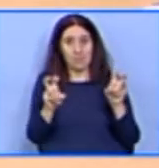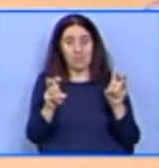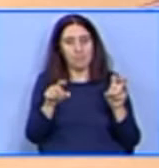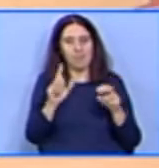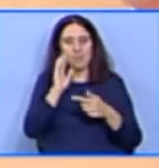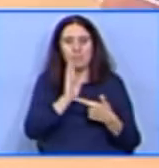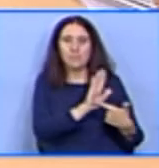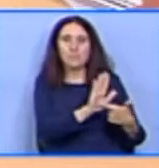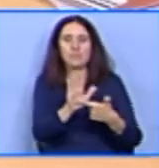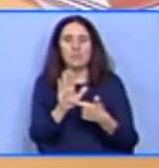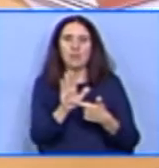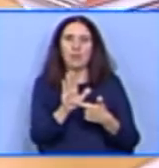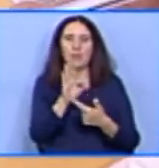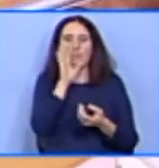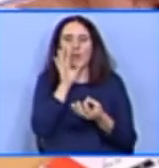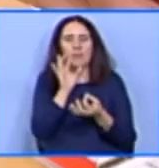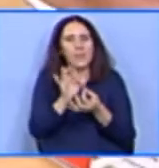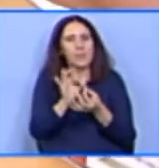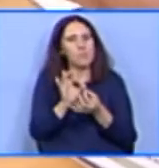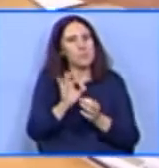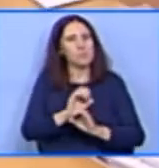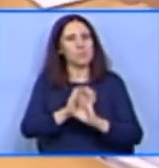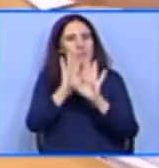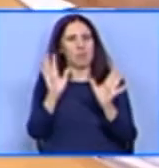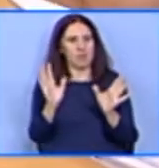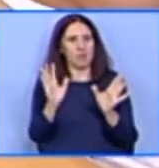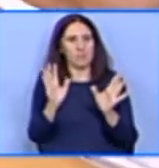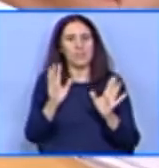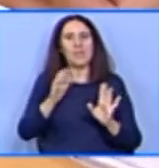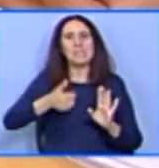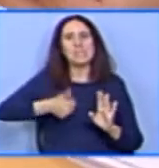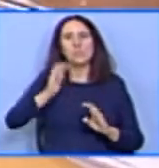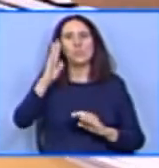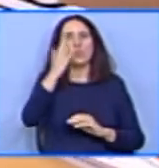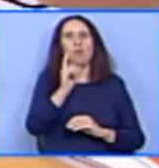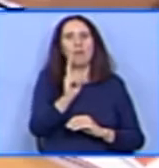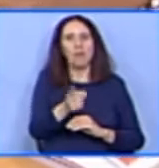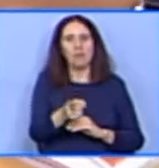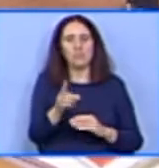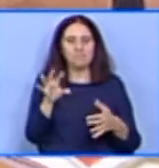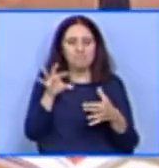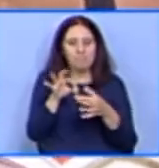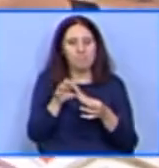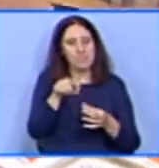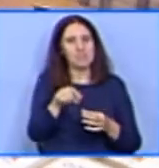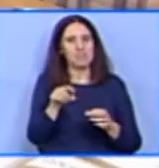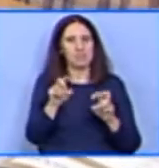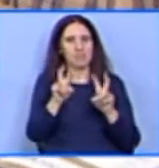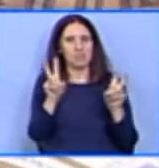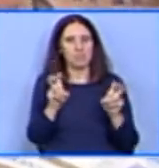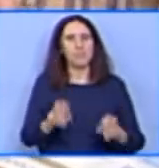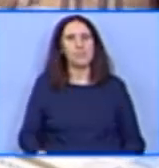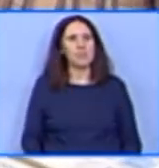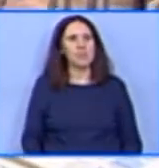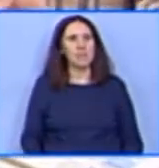de uma forma muito breve e clara os principais argumentos que andam à volta desse tema. São livros de bolso